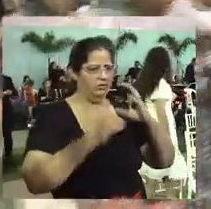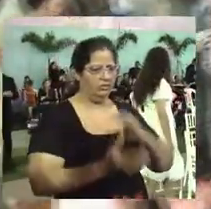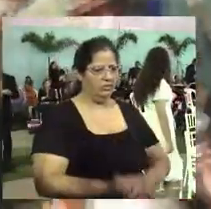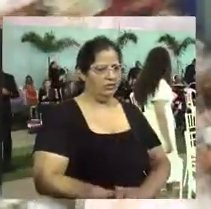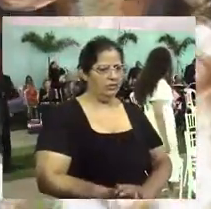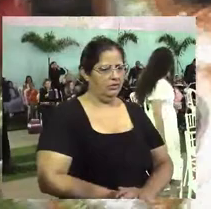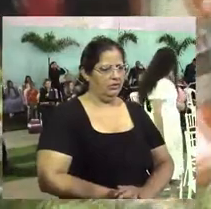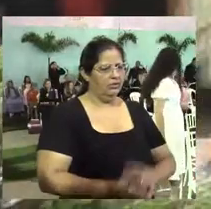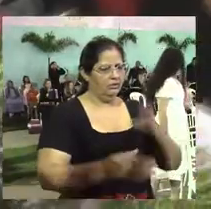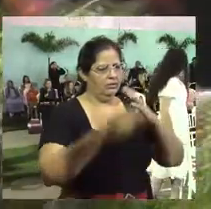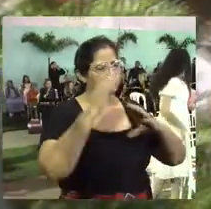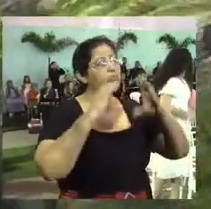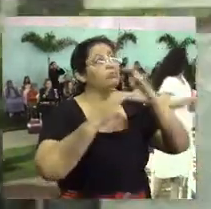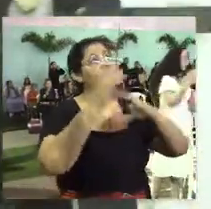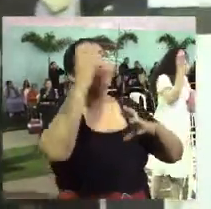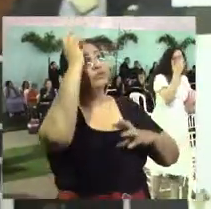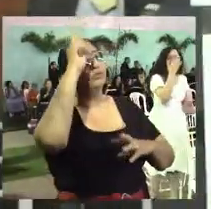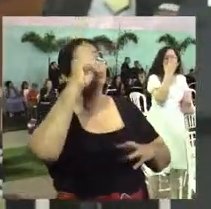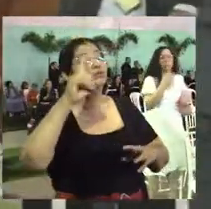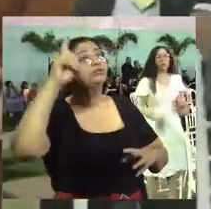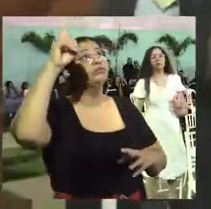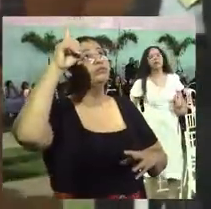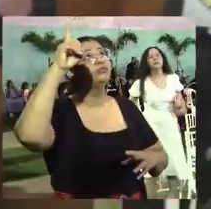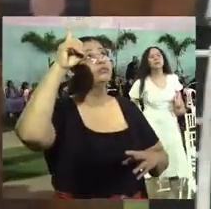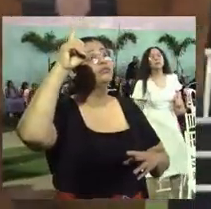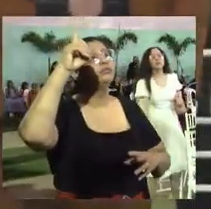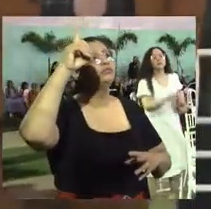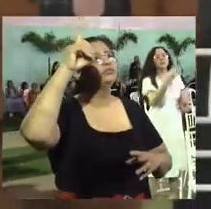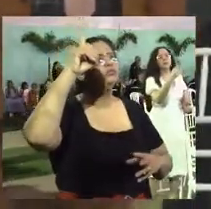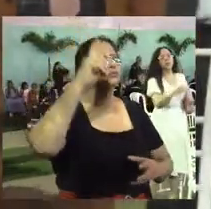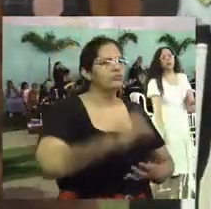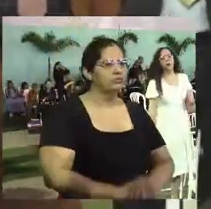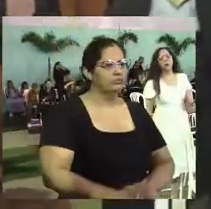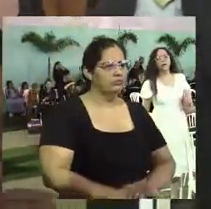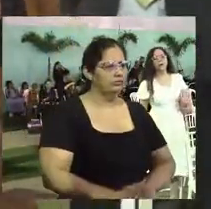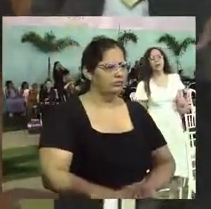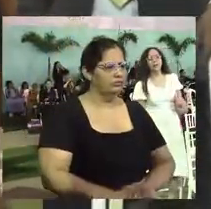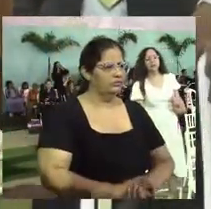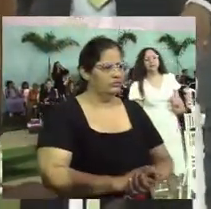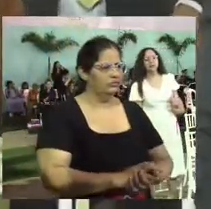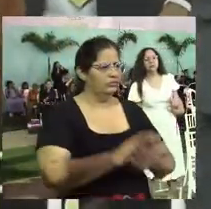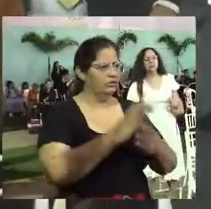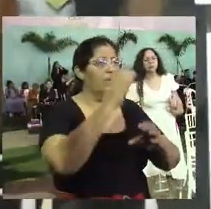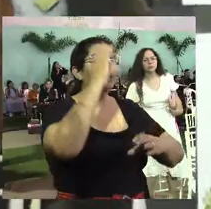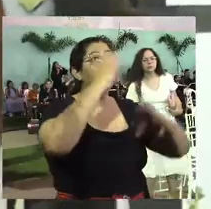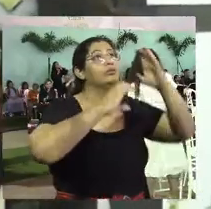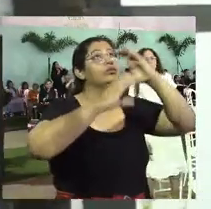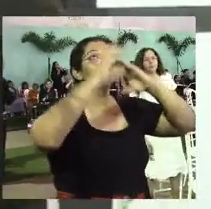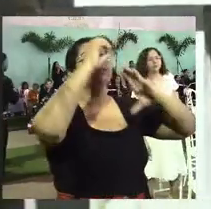vamos dar louvores a Deus glória para cima exalte por favor Isa